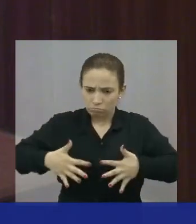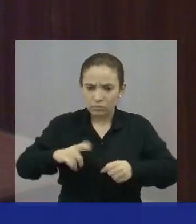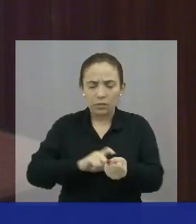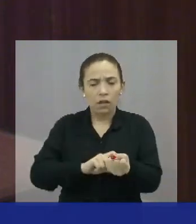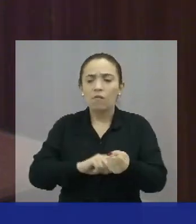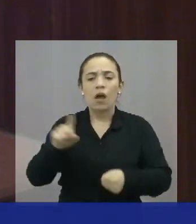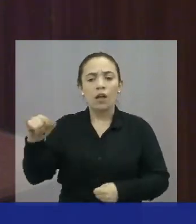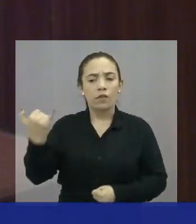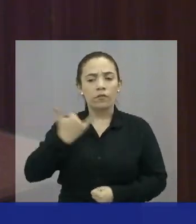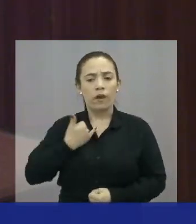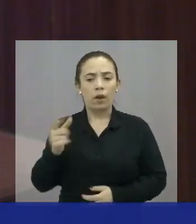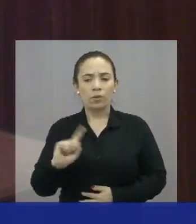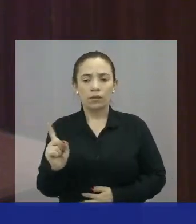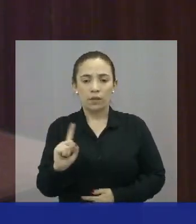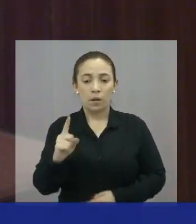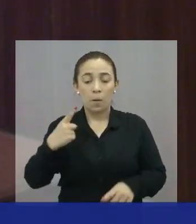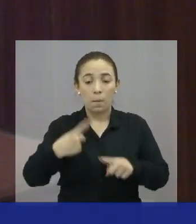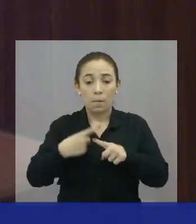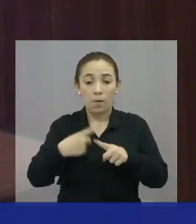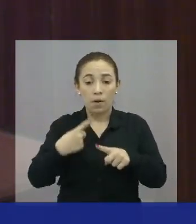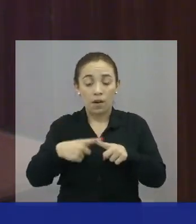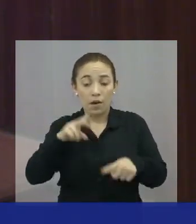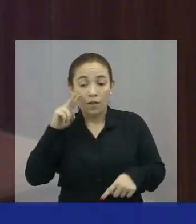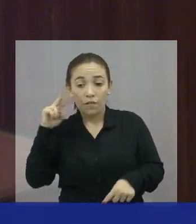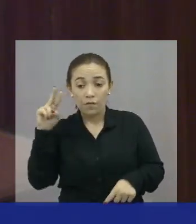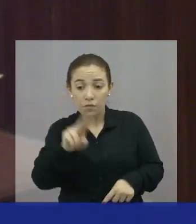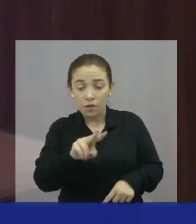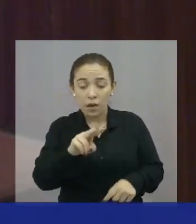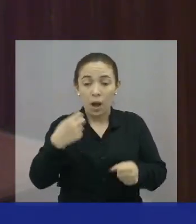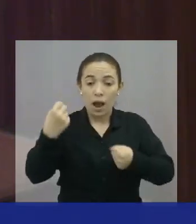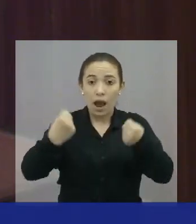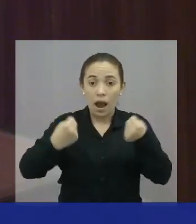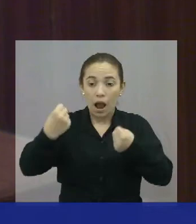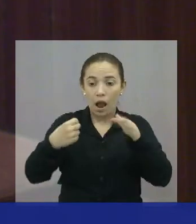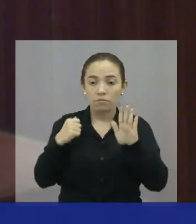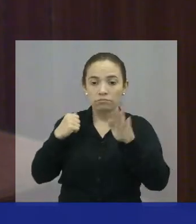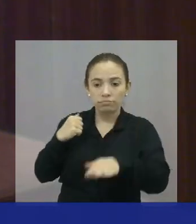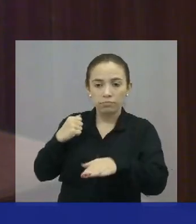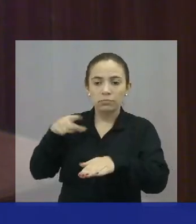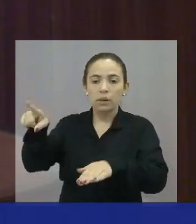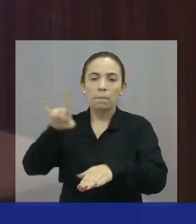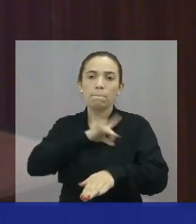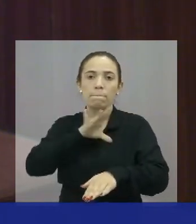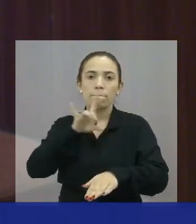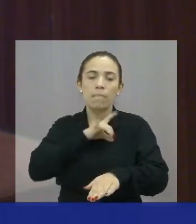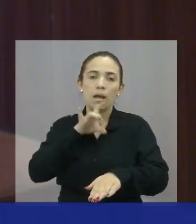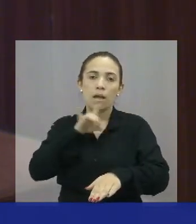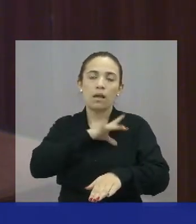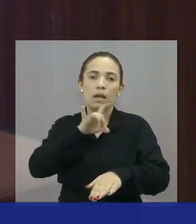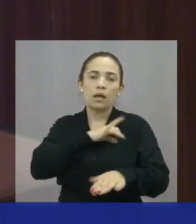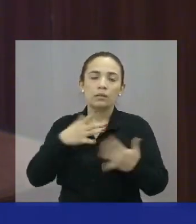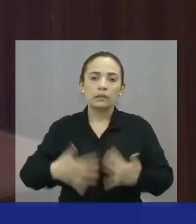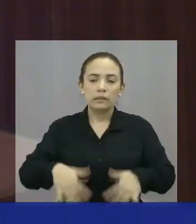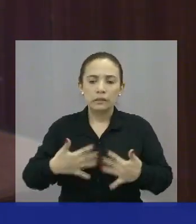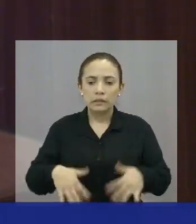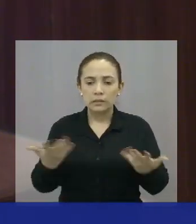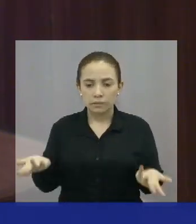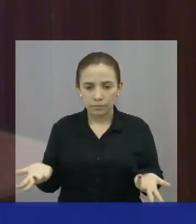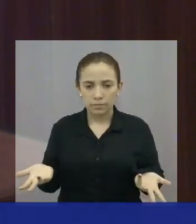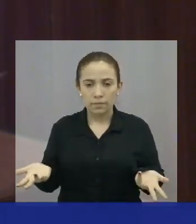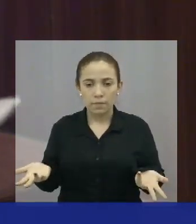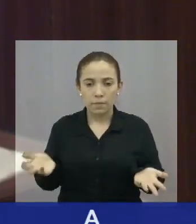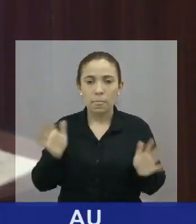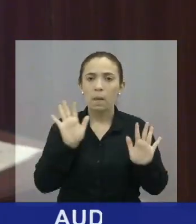disse: não, é porque quando eu vejo esse carrinho de vocês parando na minha porta, eu me tremo todinho. Aí eu disse: mas